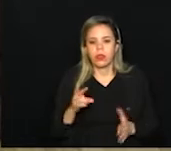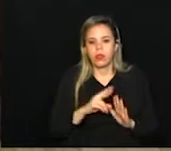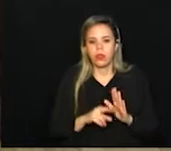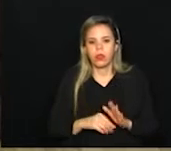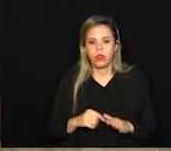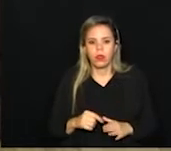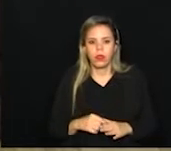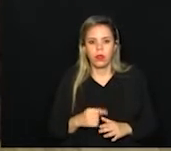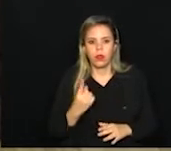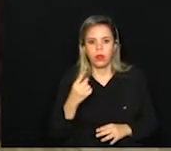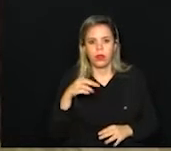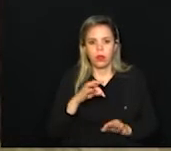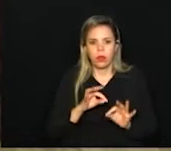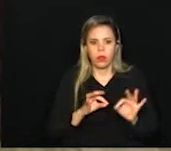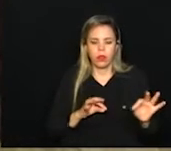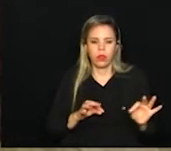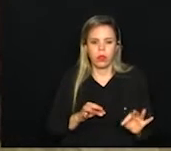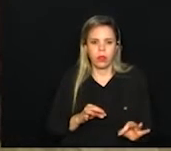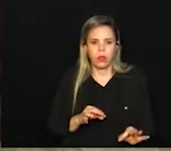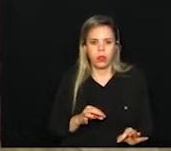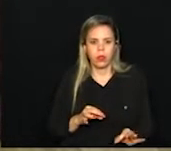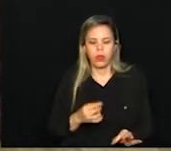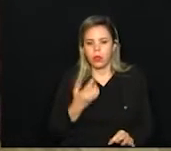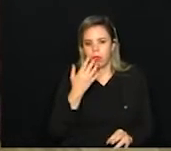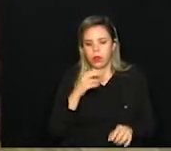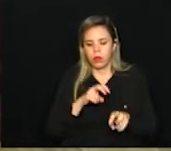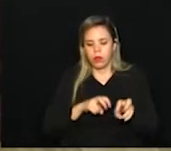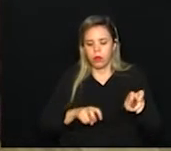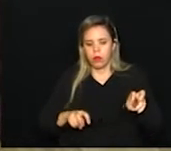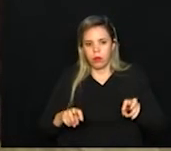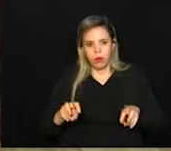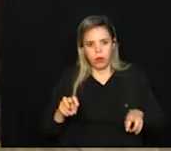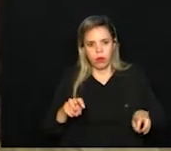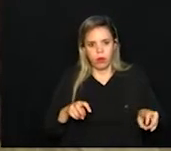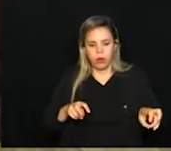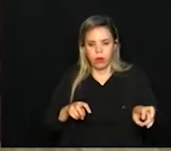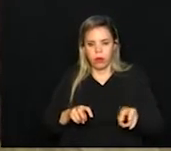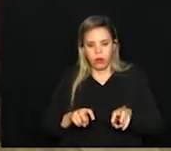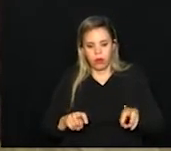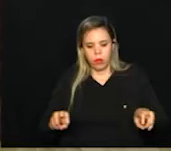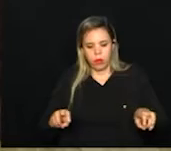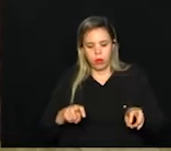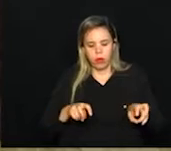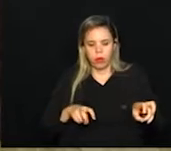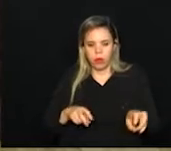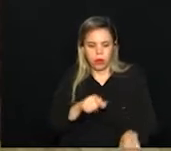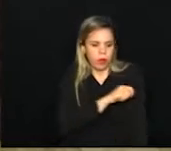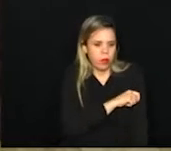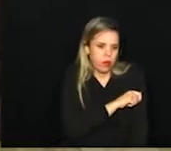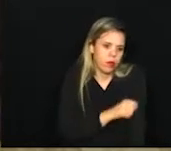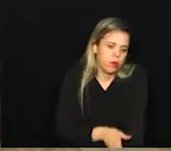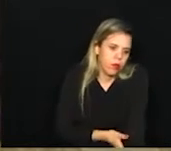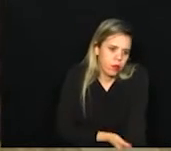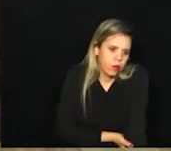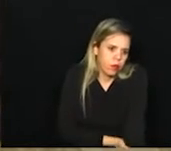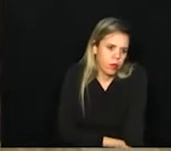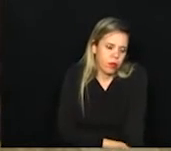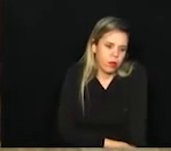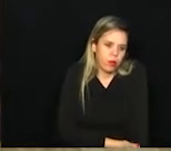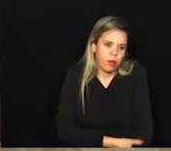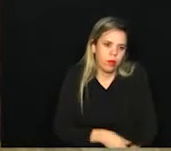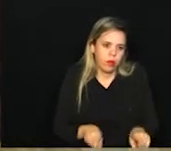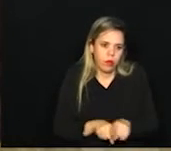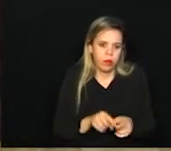é 1 metro de distância entre as carteiras, de distanciamento entre um aluno e o outro. E também